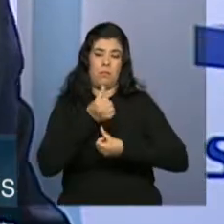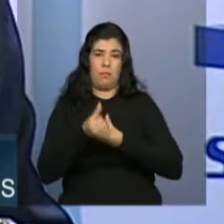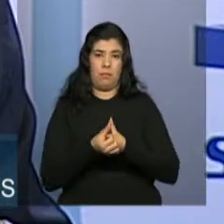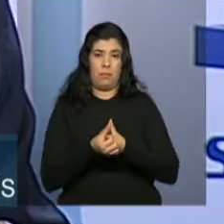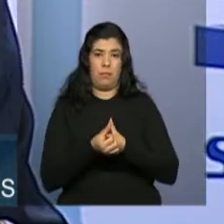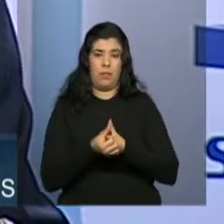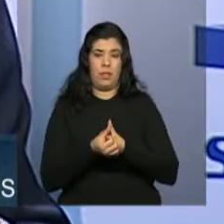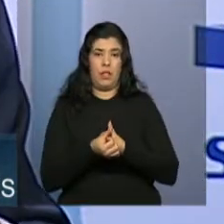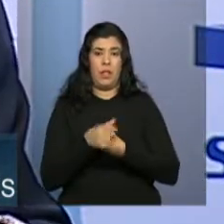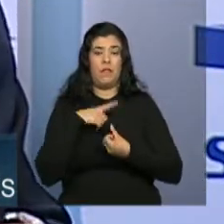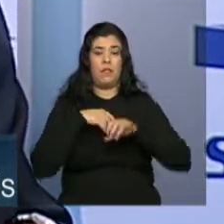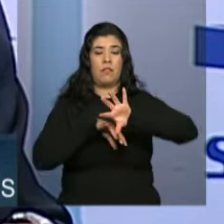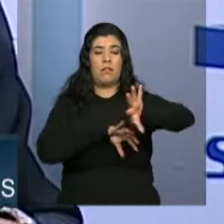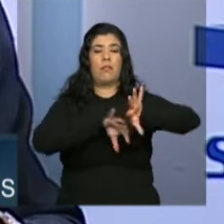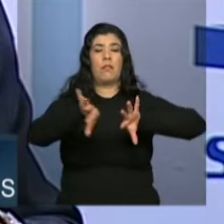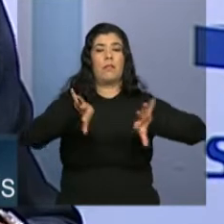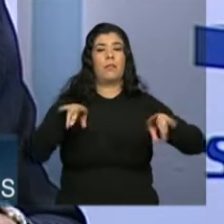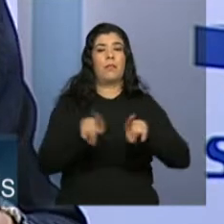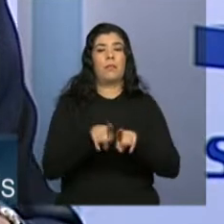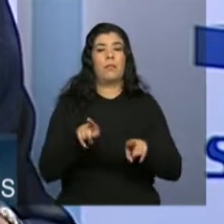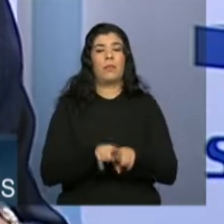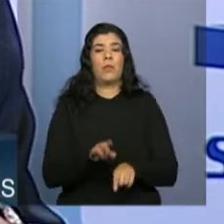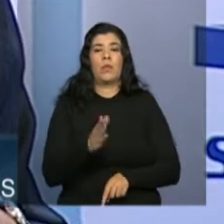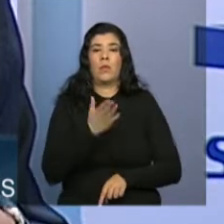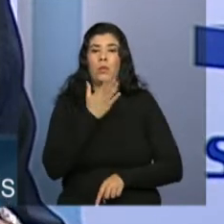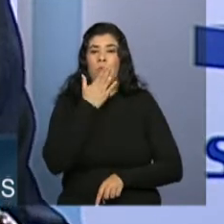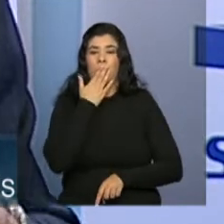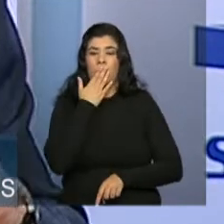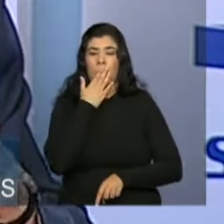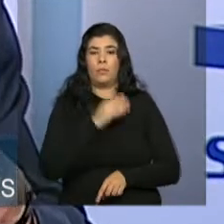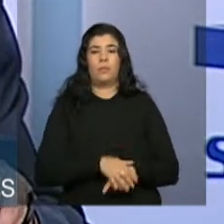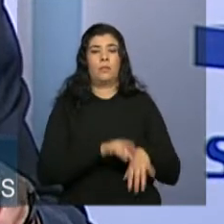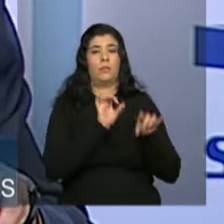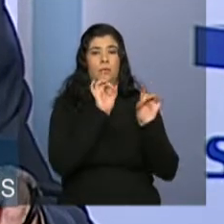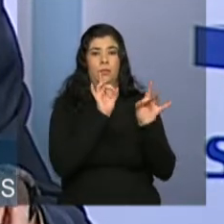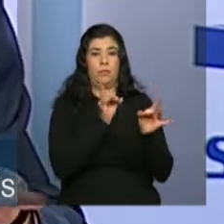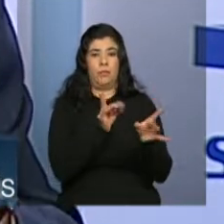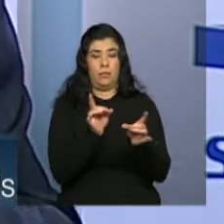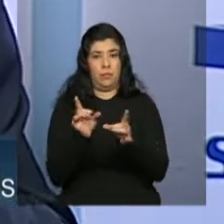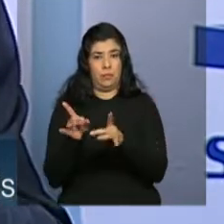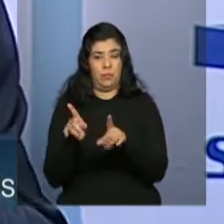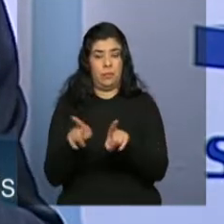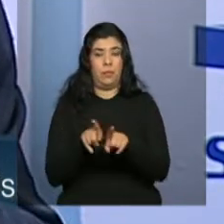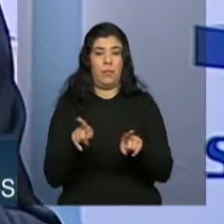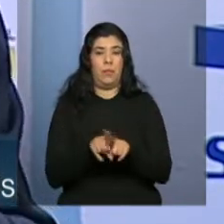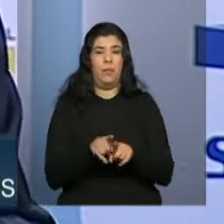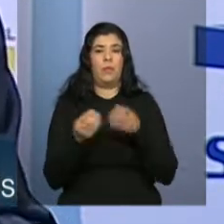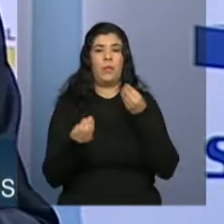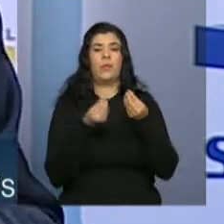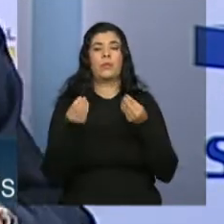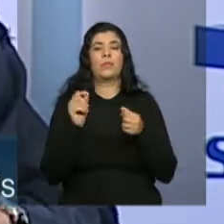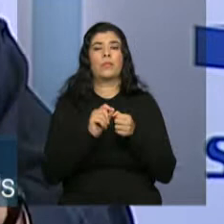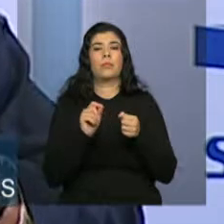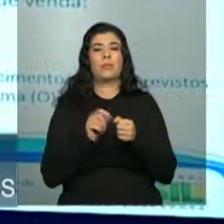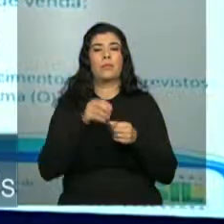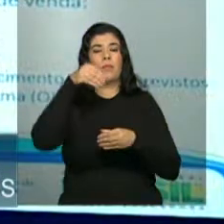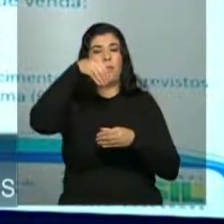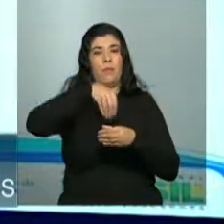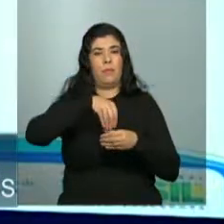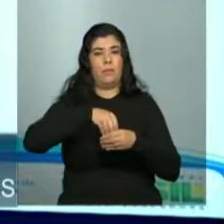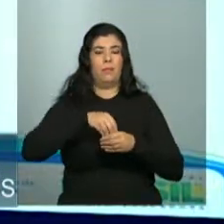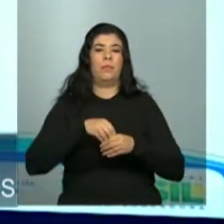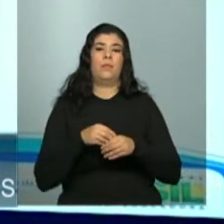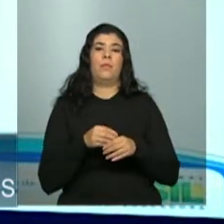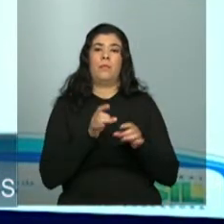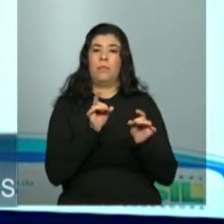venda que aquele medicamento foi o que vai permitir também o monitoramento muito mais efetivo da do mercado bom pode